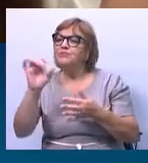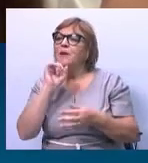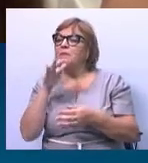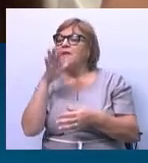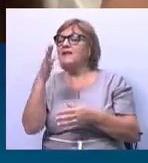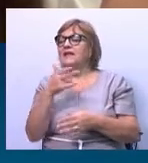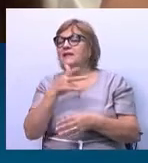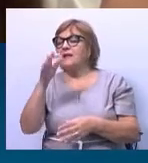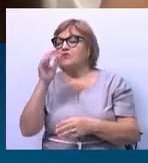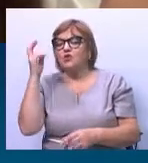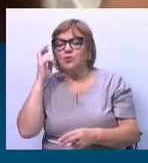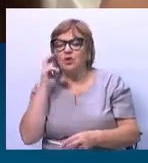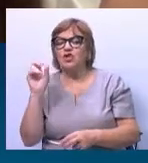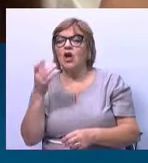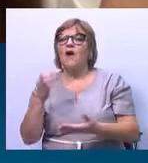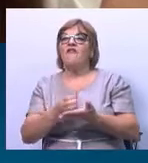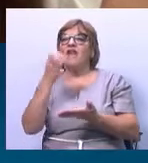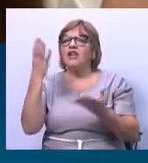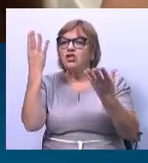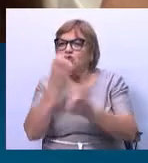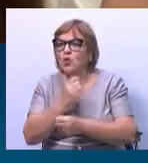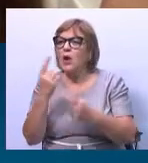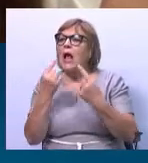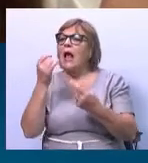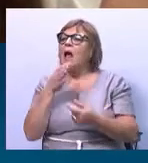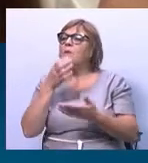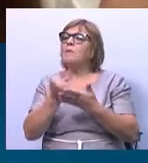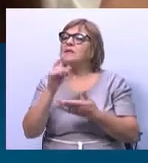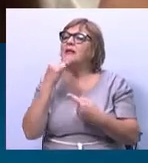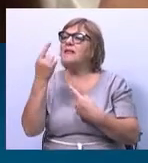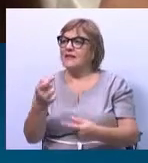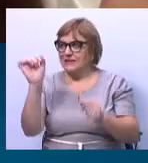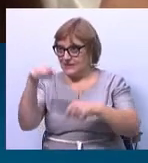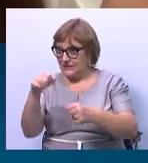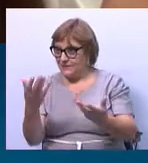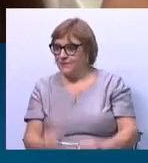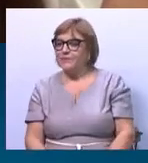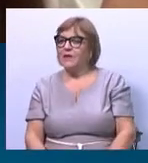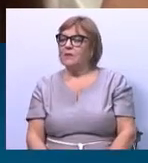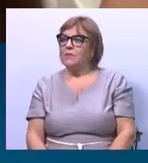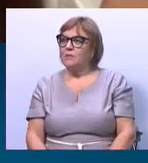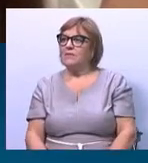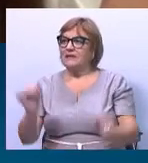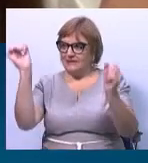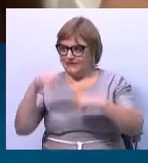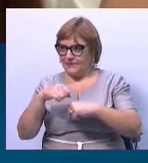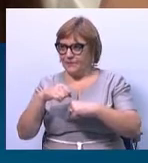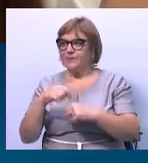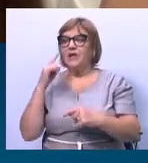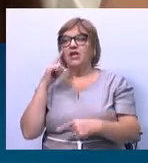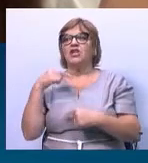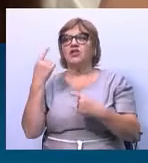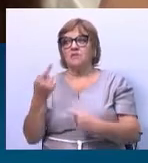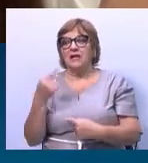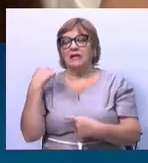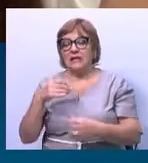serem 100% biológicos, serem num frasco escuro, algumas mensagens que possa deixar também nesse sentido. Sim, ter especial atenção,